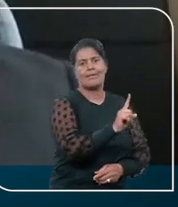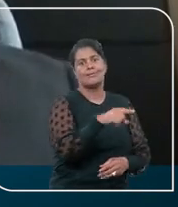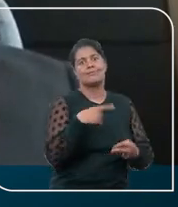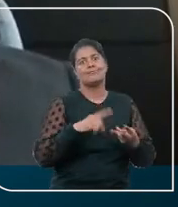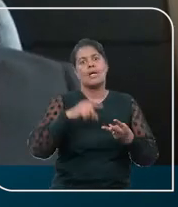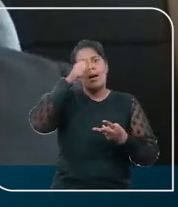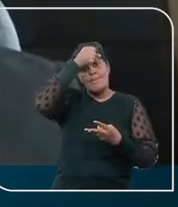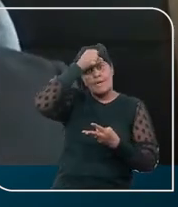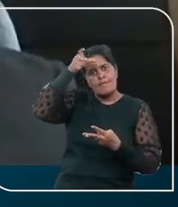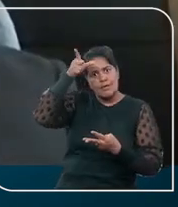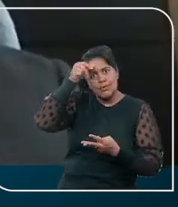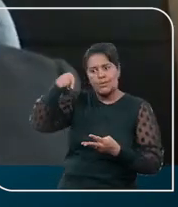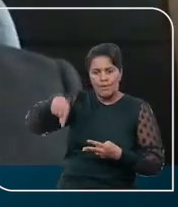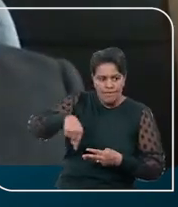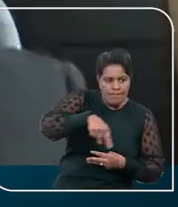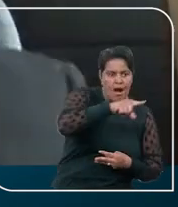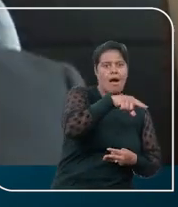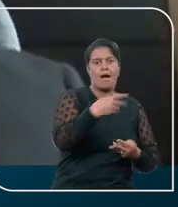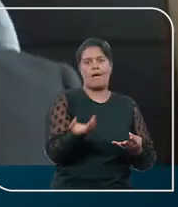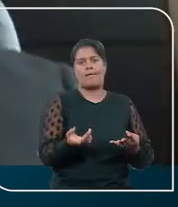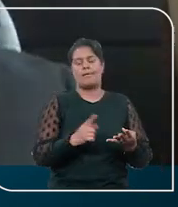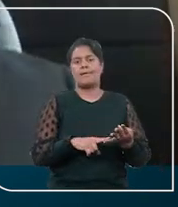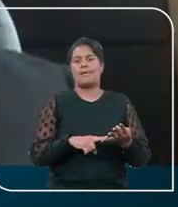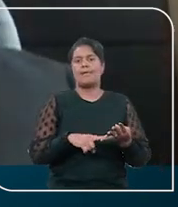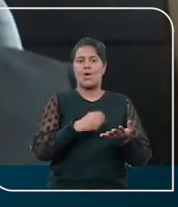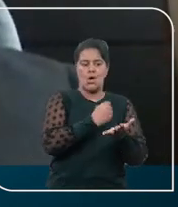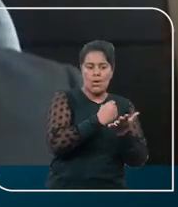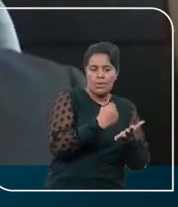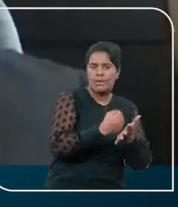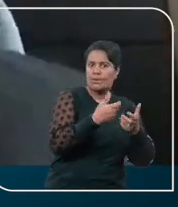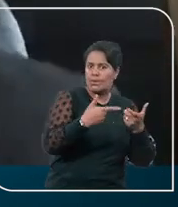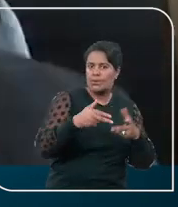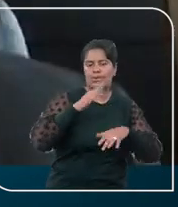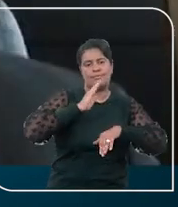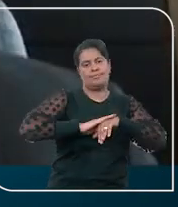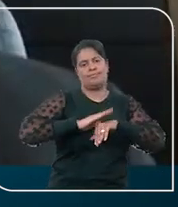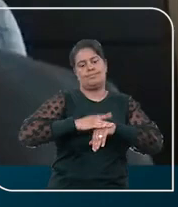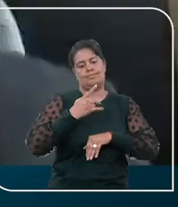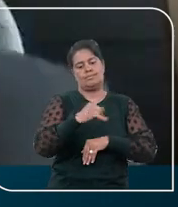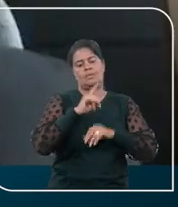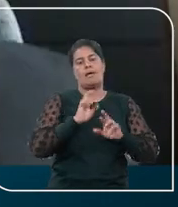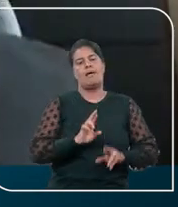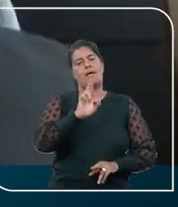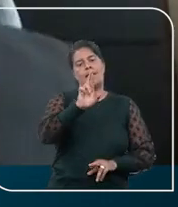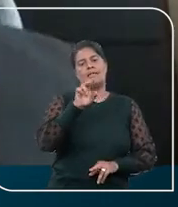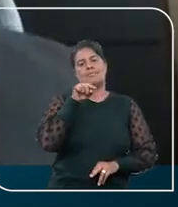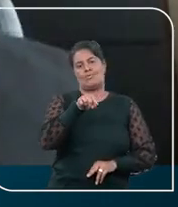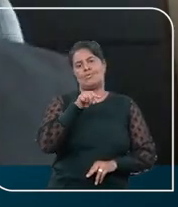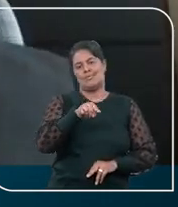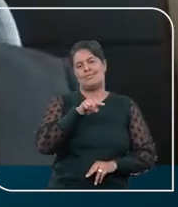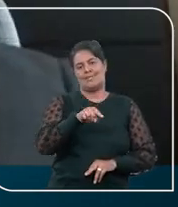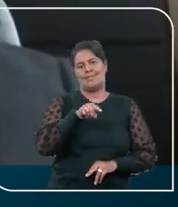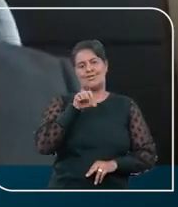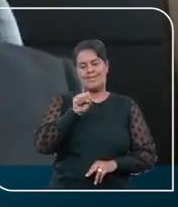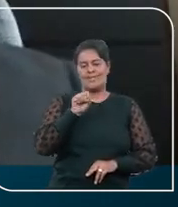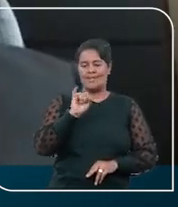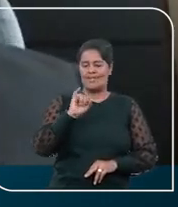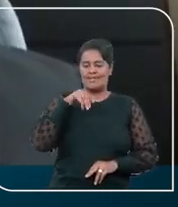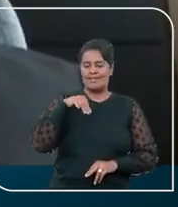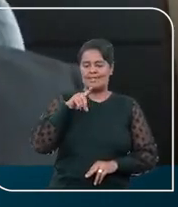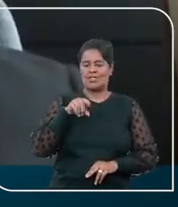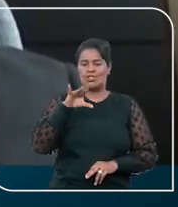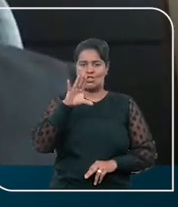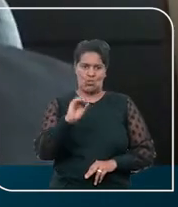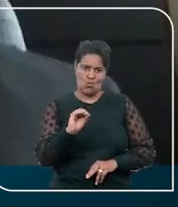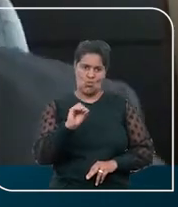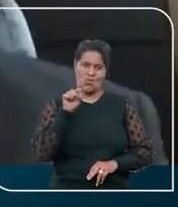uma questão administrativa, ele celebra os contratos também, ou seja, tudo que for relativo ao interesse comum dos condôminos, o síndico